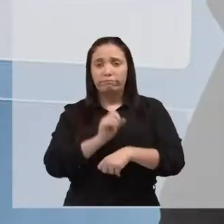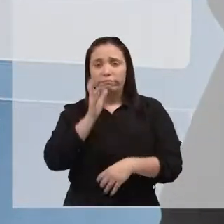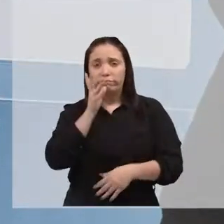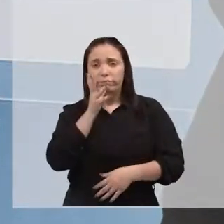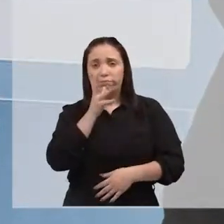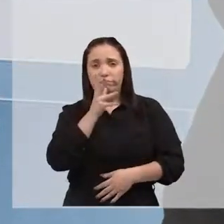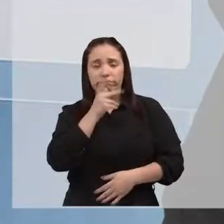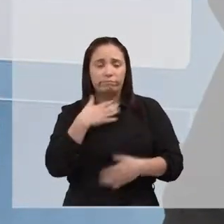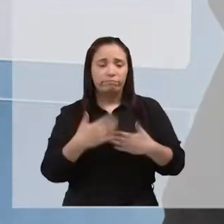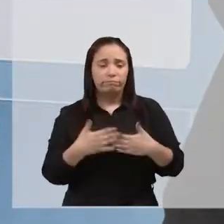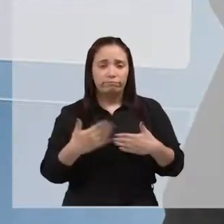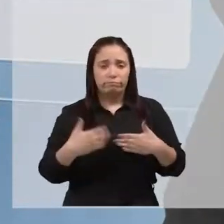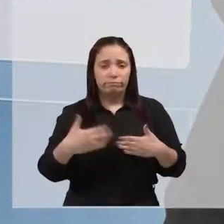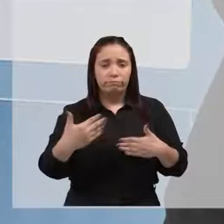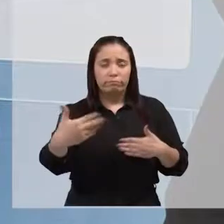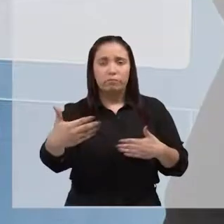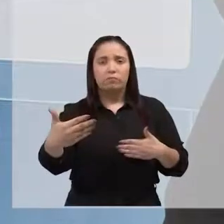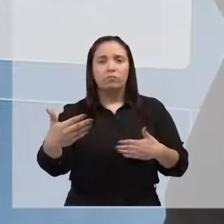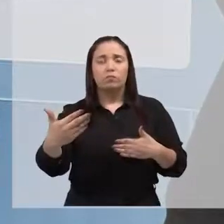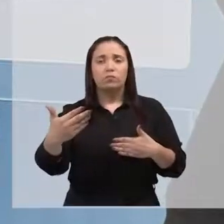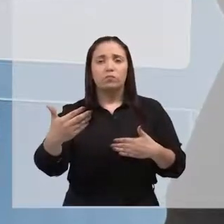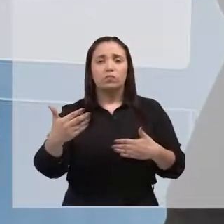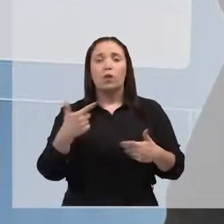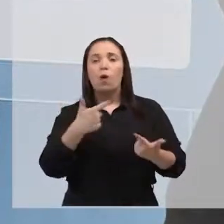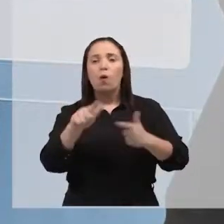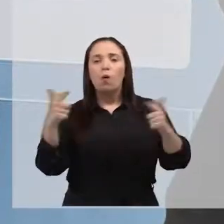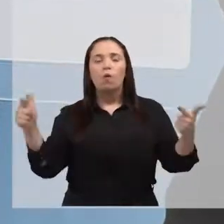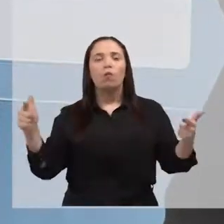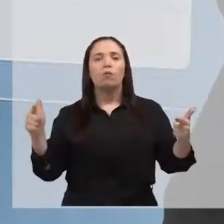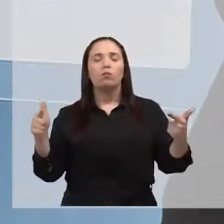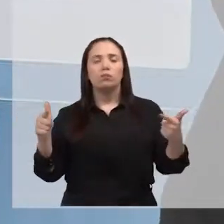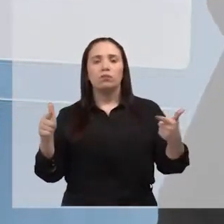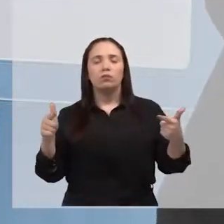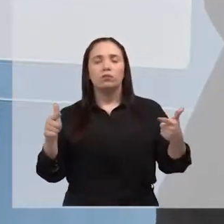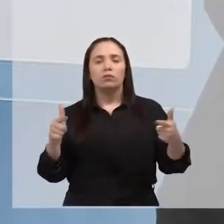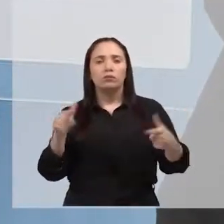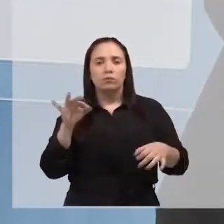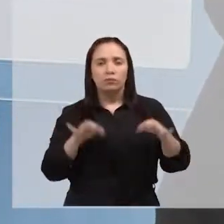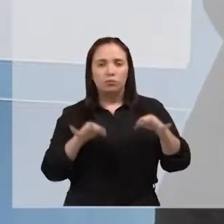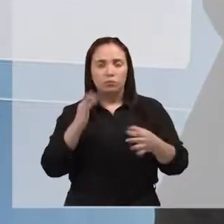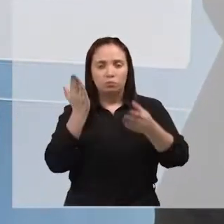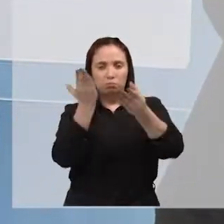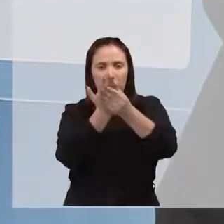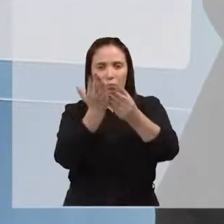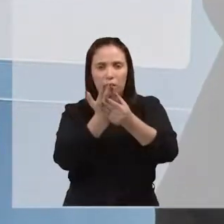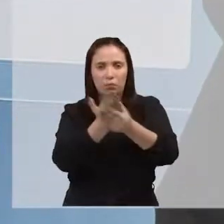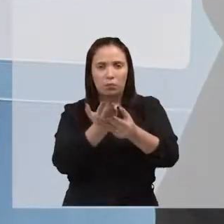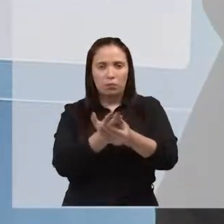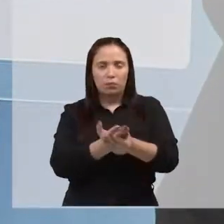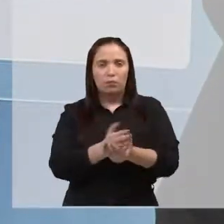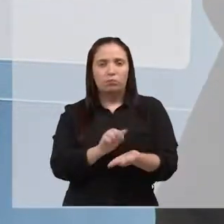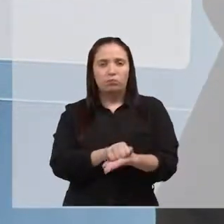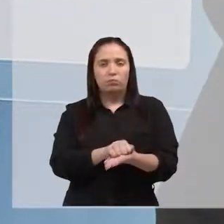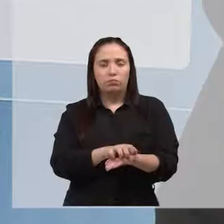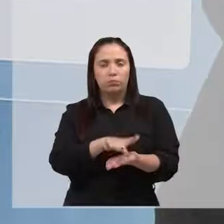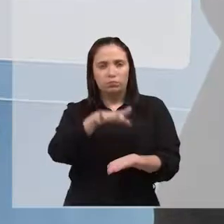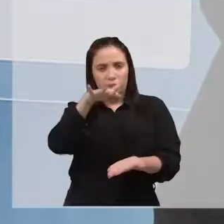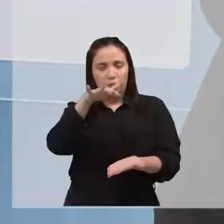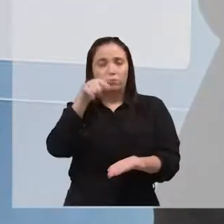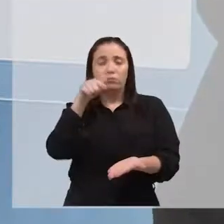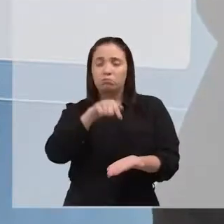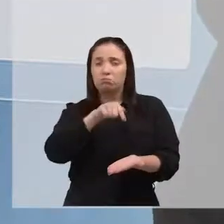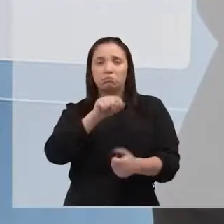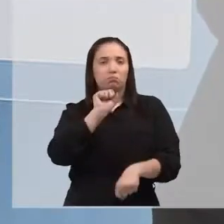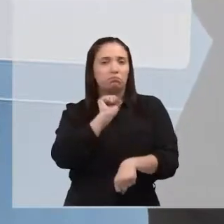Então, as outras condenações que poderiam se somar a que já foi proferida ao ex-presidente Lula,